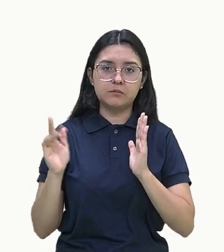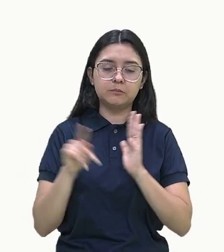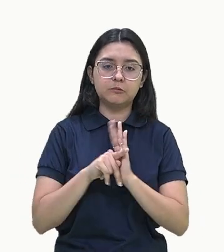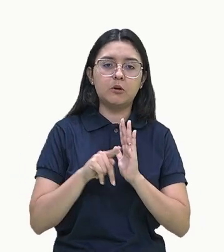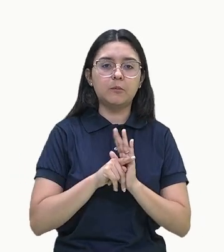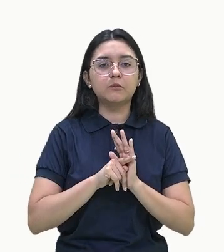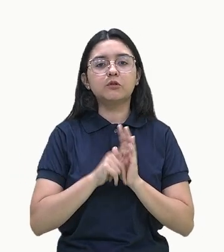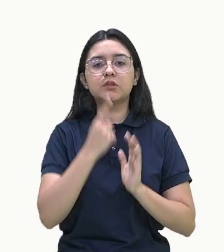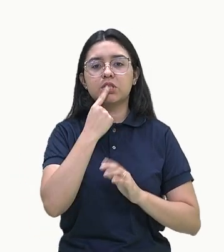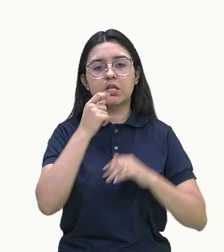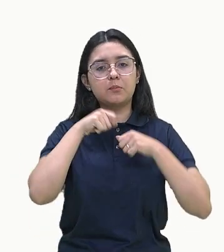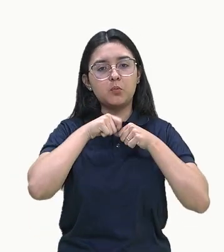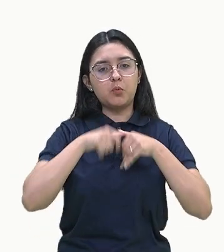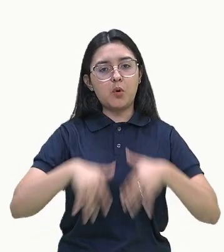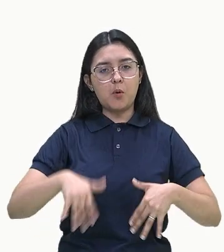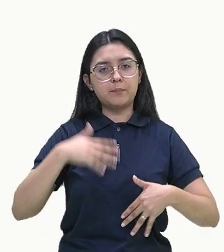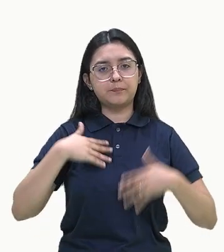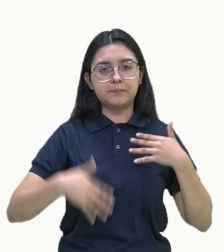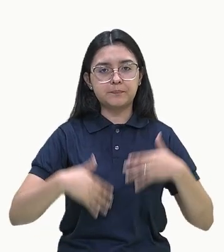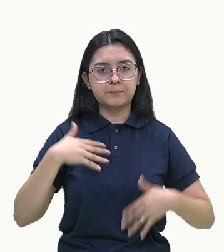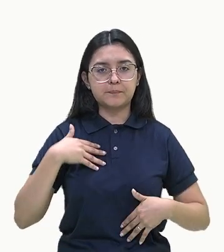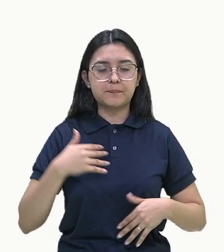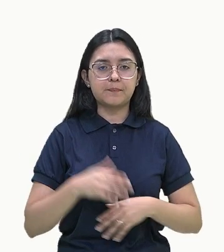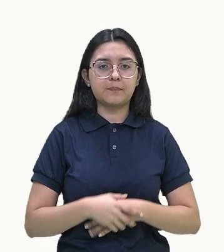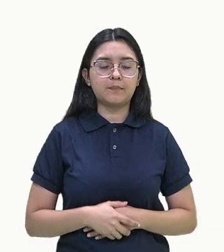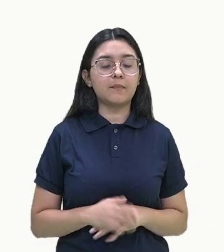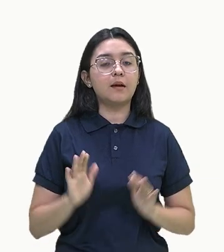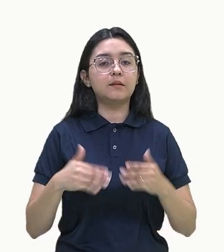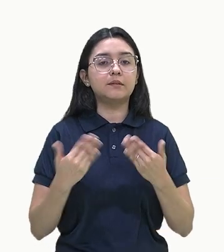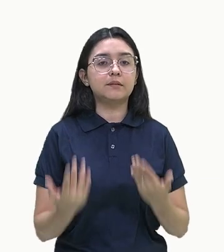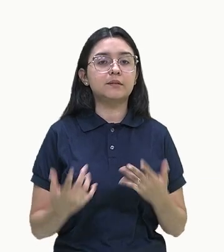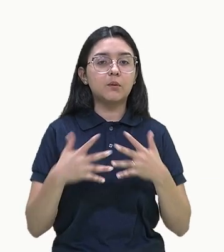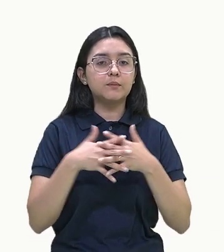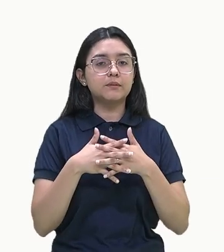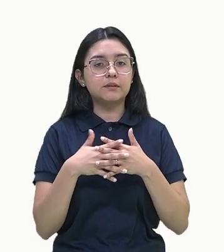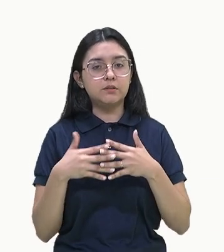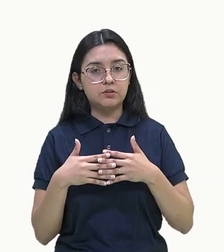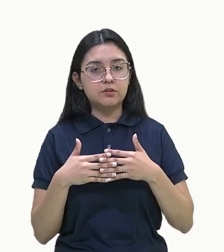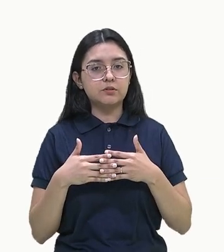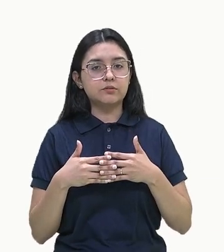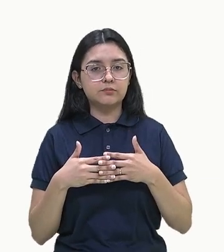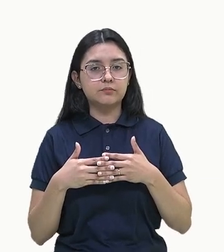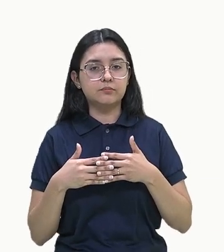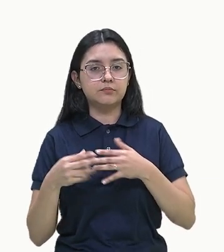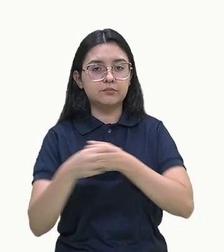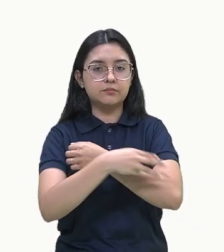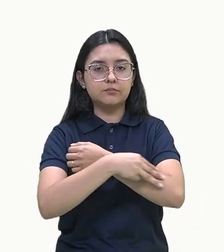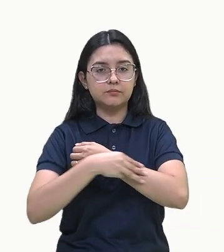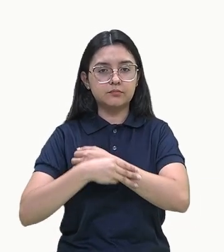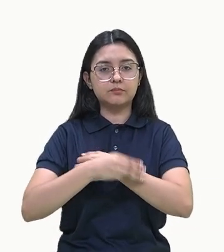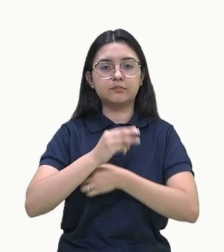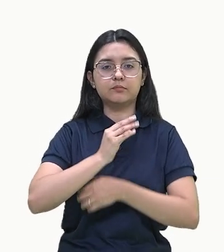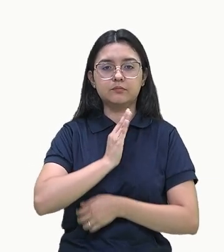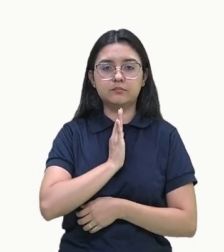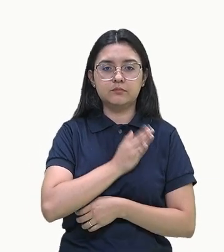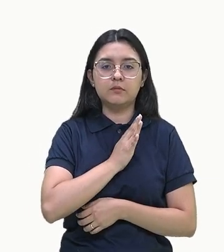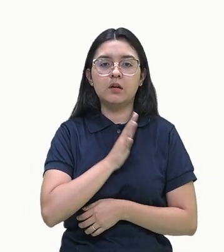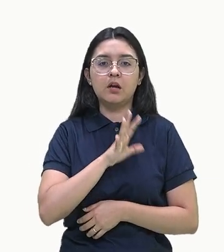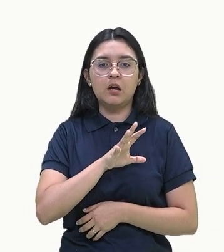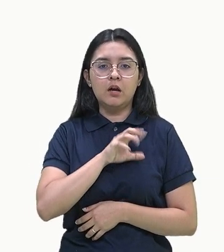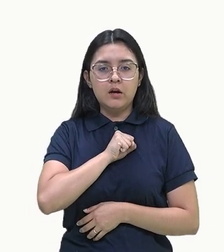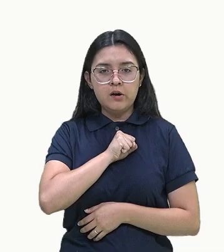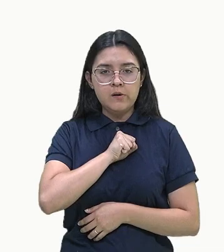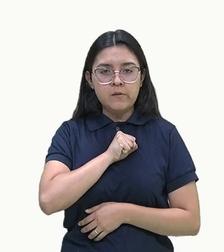o corpo. Então, o tecido muscular estriado cardíaco, ele vai contrair